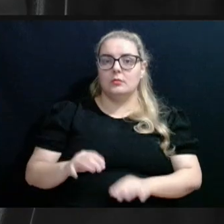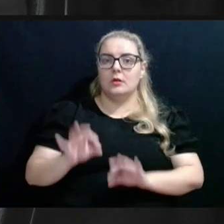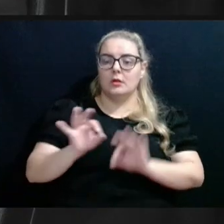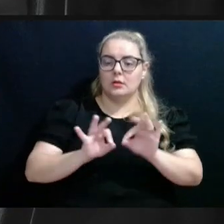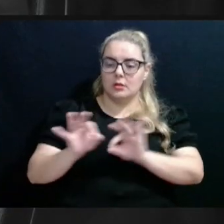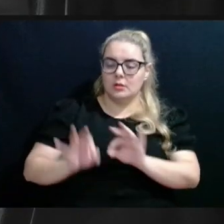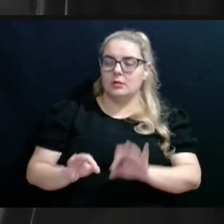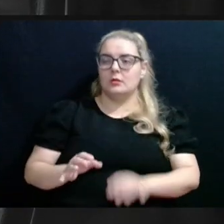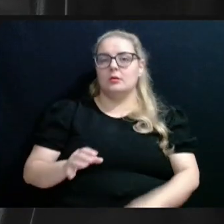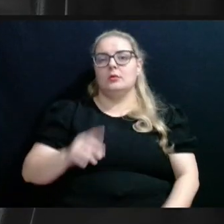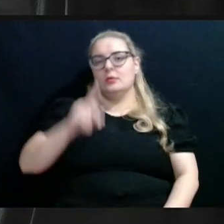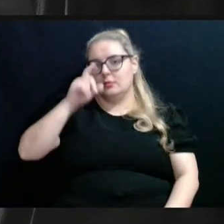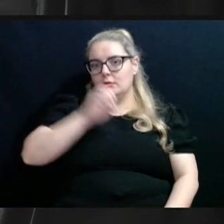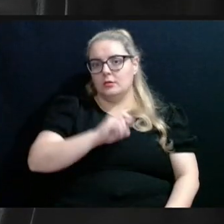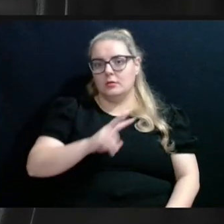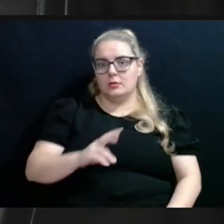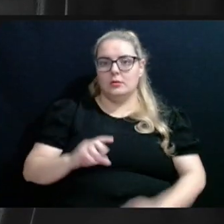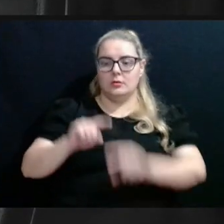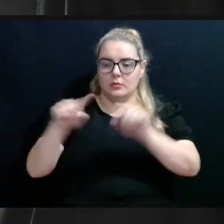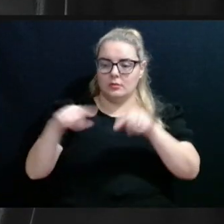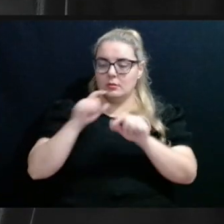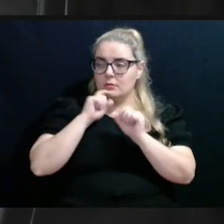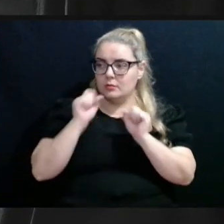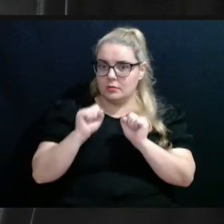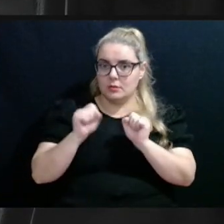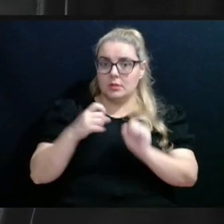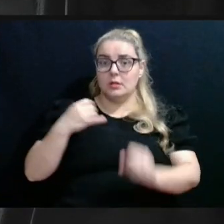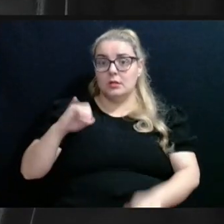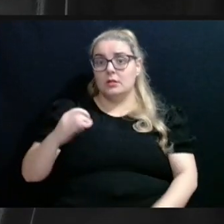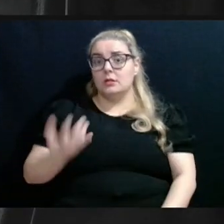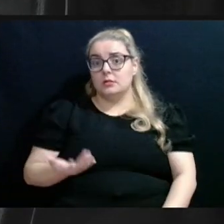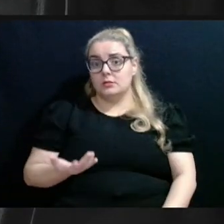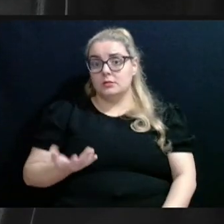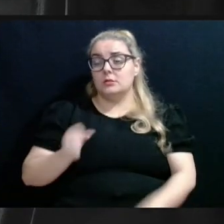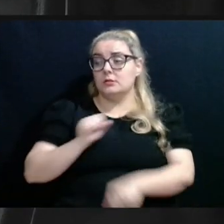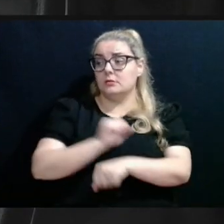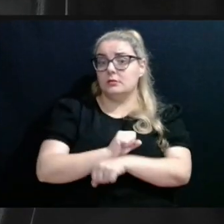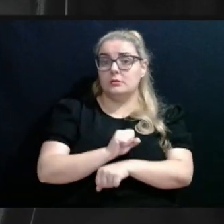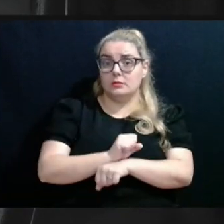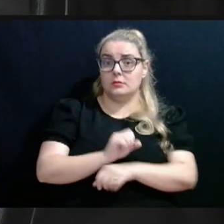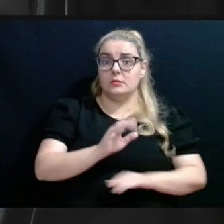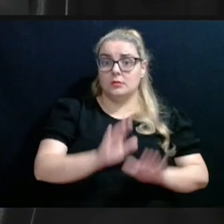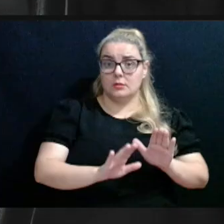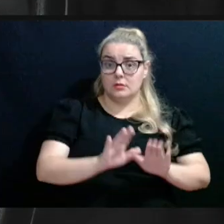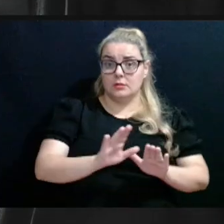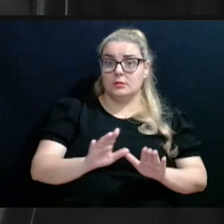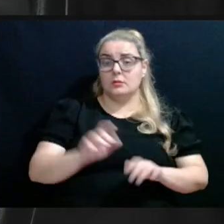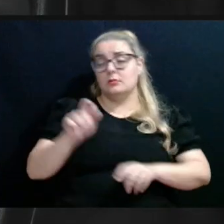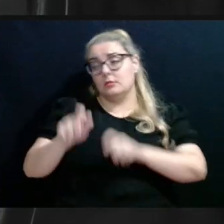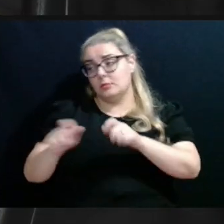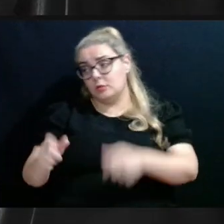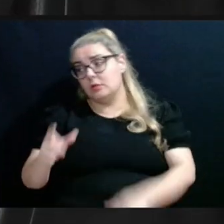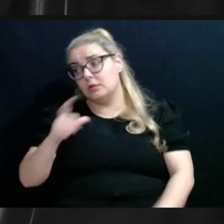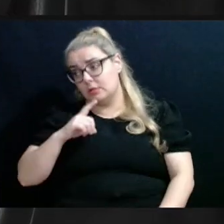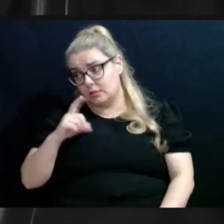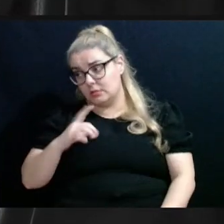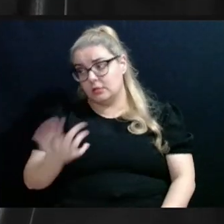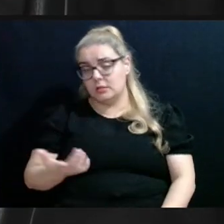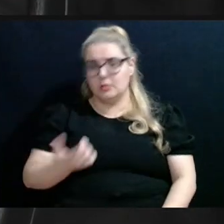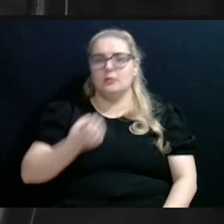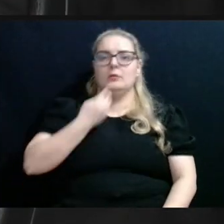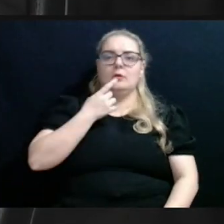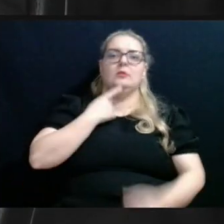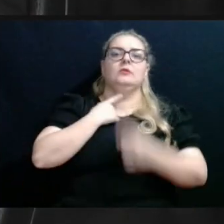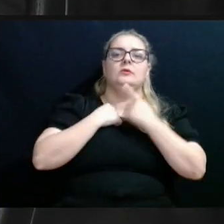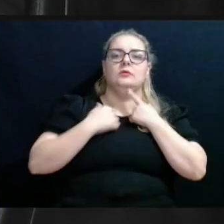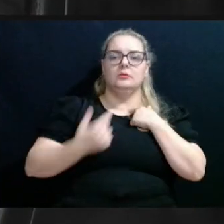com ar-condicionado, né? Isso aí, se fosse esperar pela Secretaria de Saúde, que tem boa vontade de fazer, lógico, eles necessitam de boa vontade,